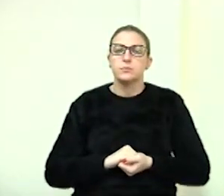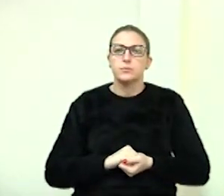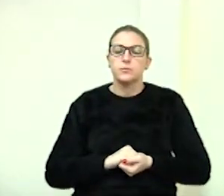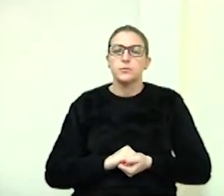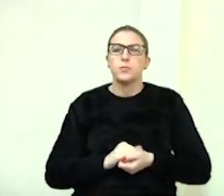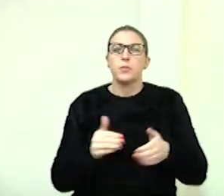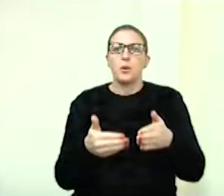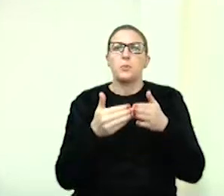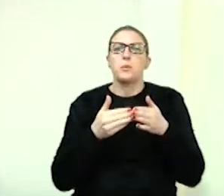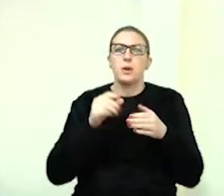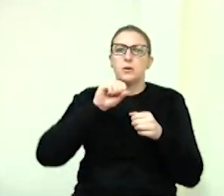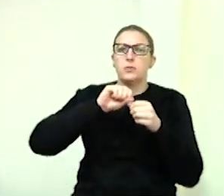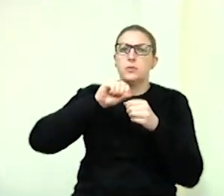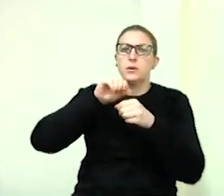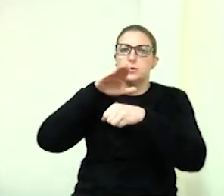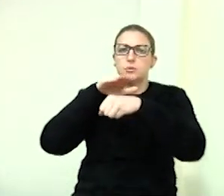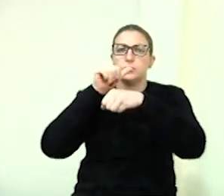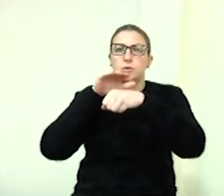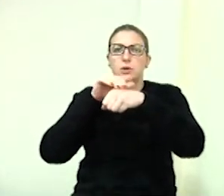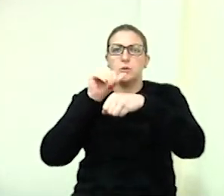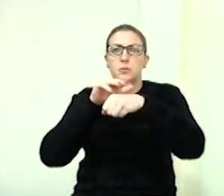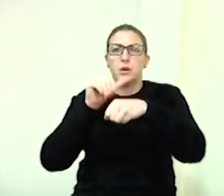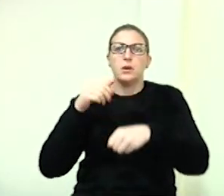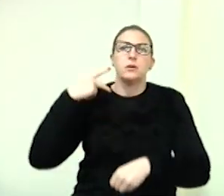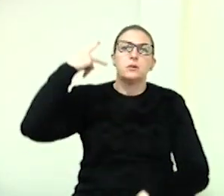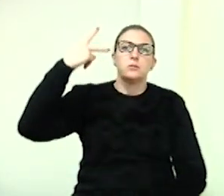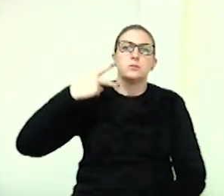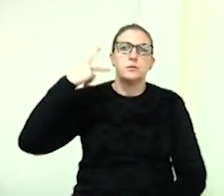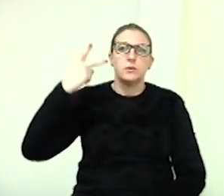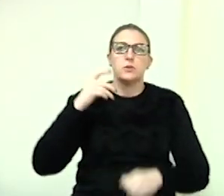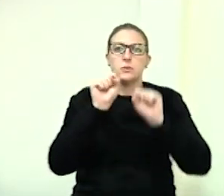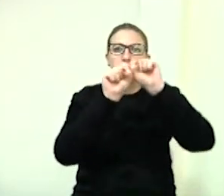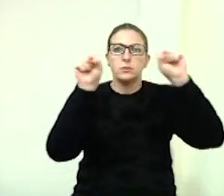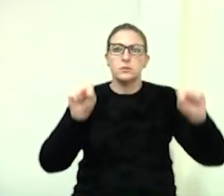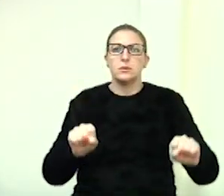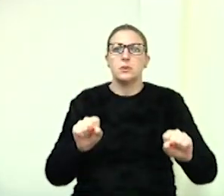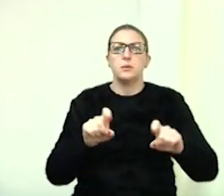Solicito que seja realizada a chamada dos senhores vereadores pelo sistema eletrônico.